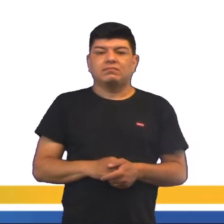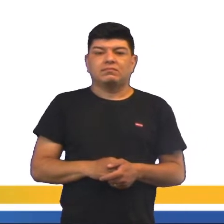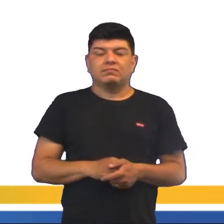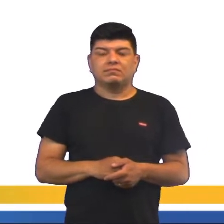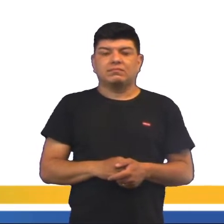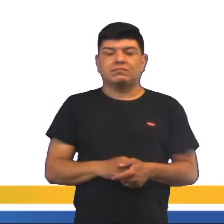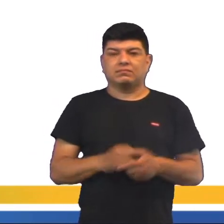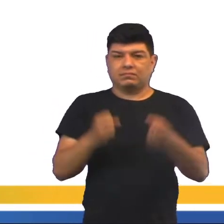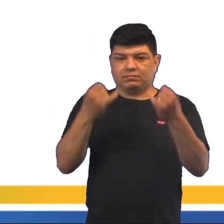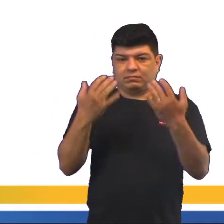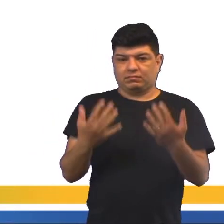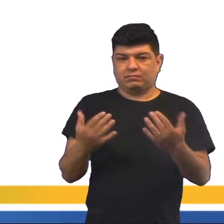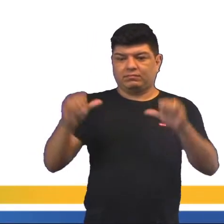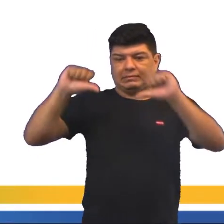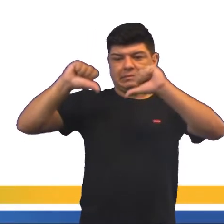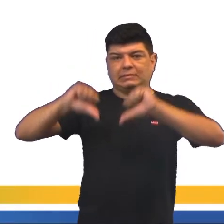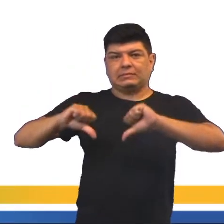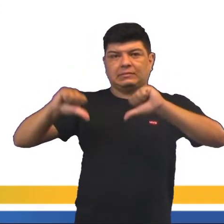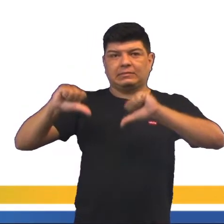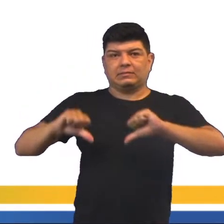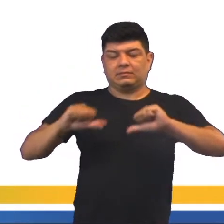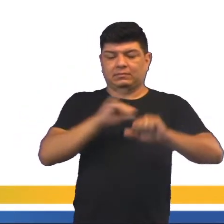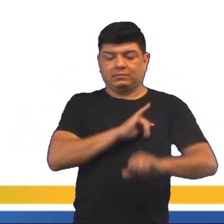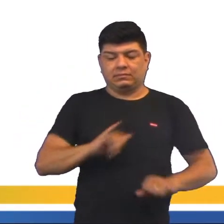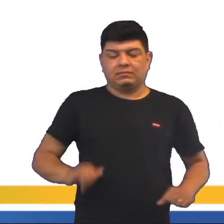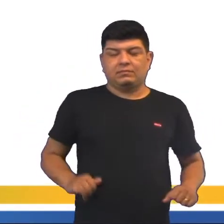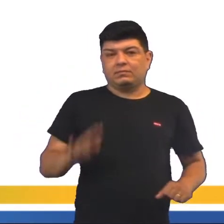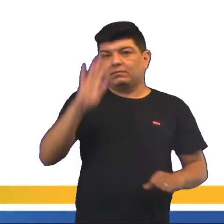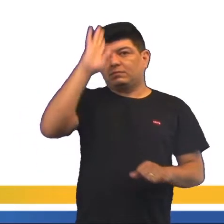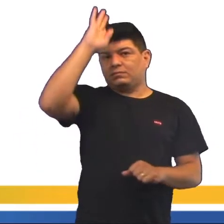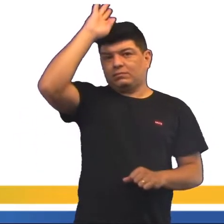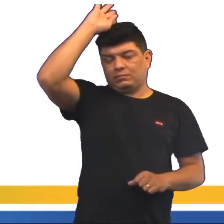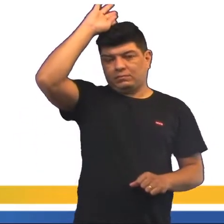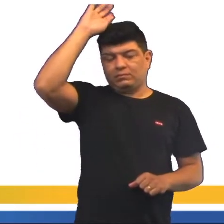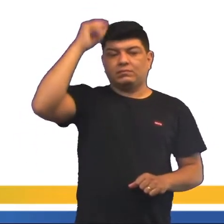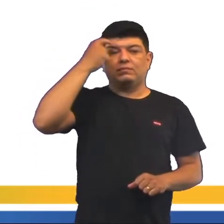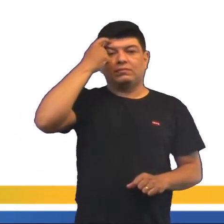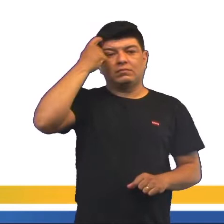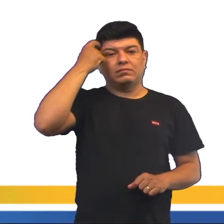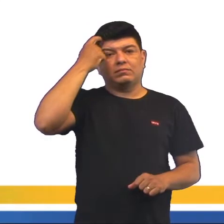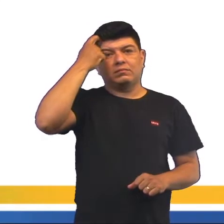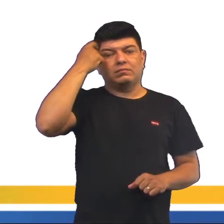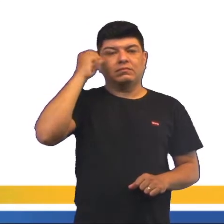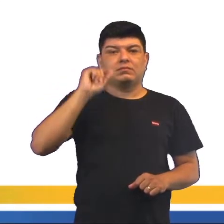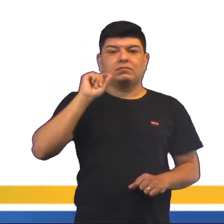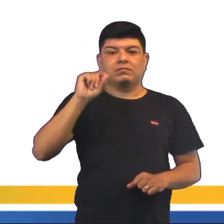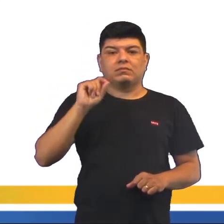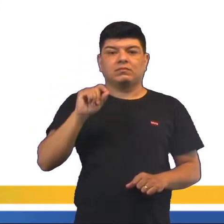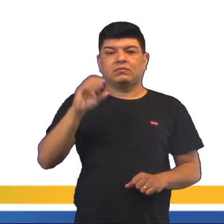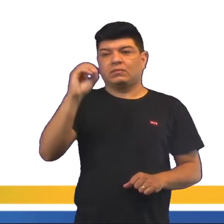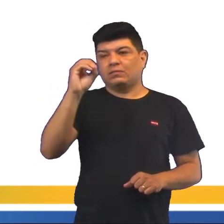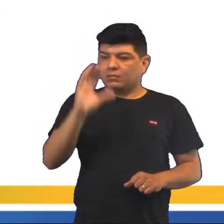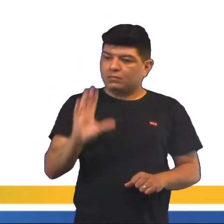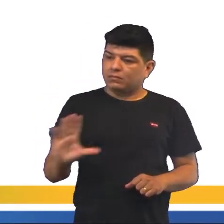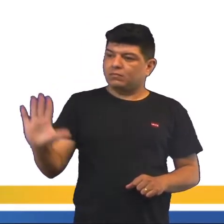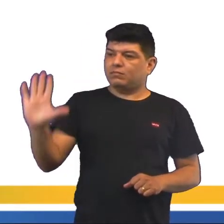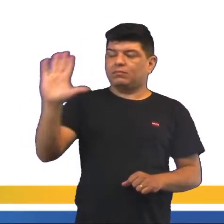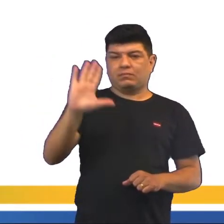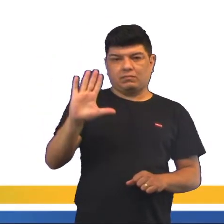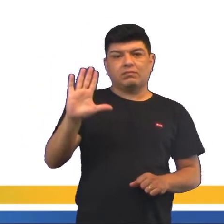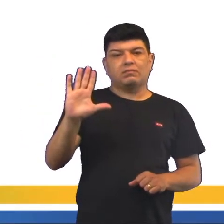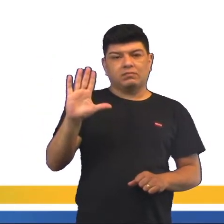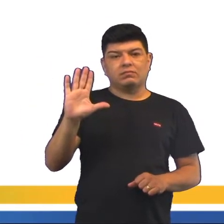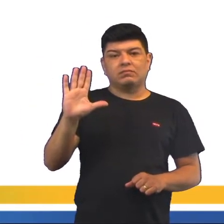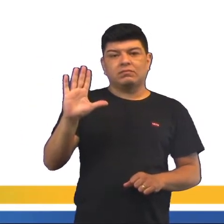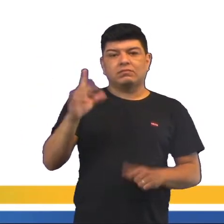Quando se fala em queda do Império Romano, deve-se entender que se trata da queda do Império Romano do Ocidente, isto é, a